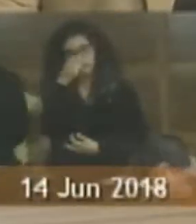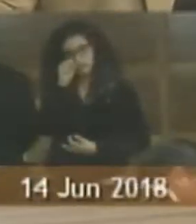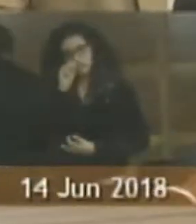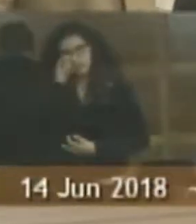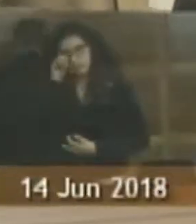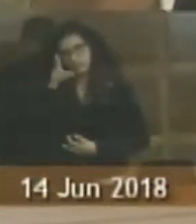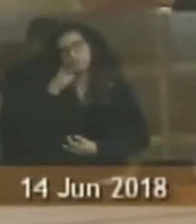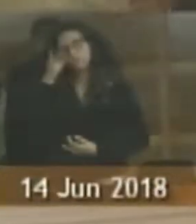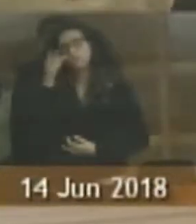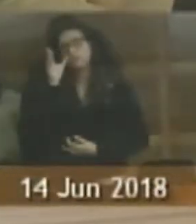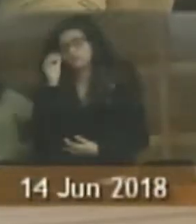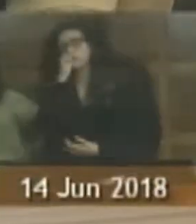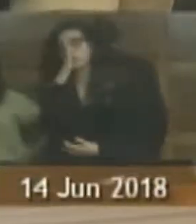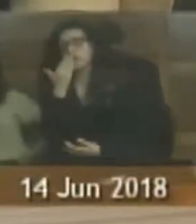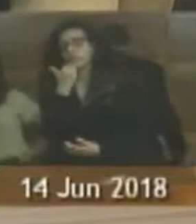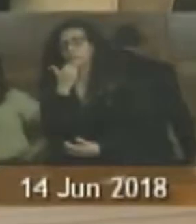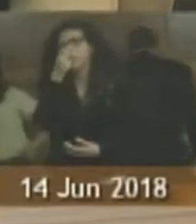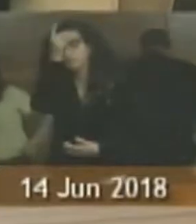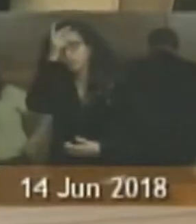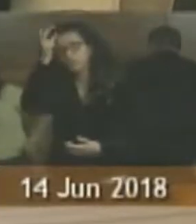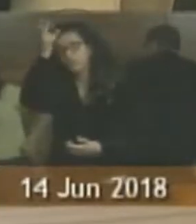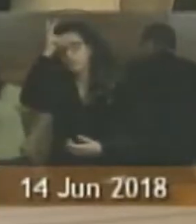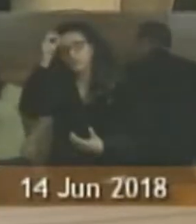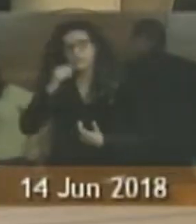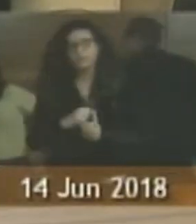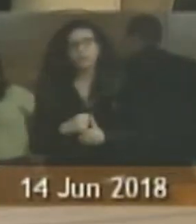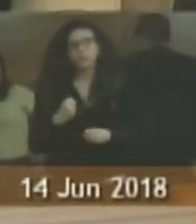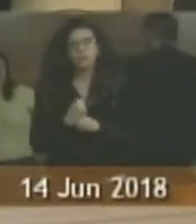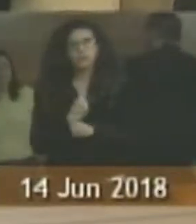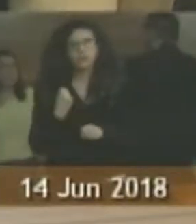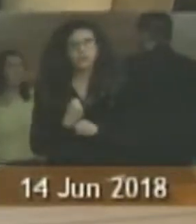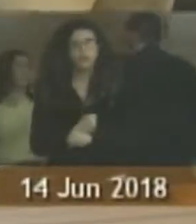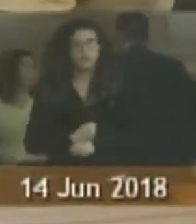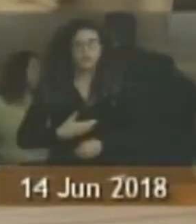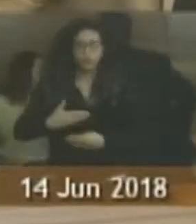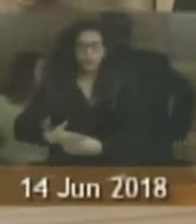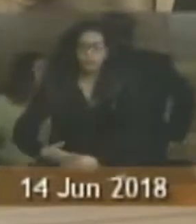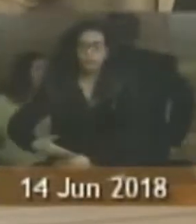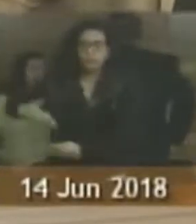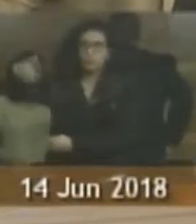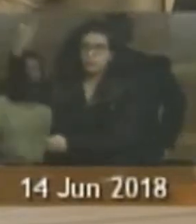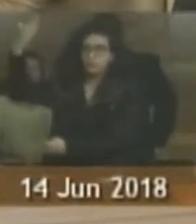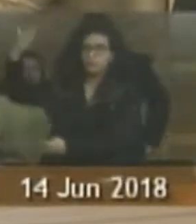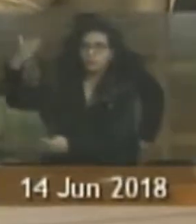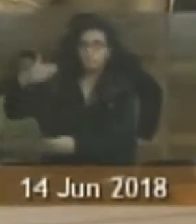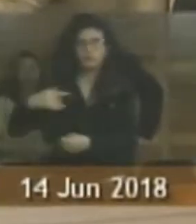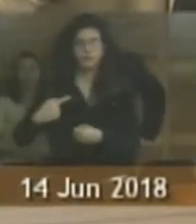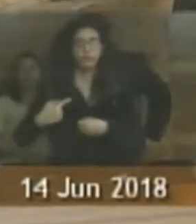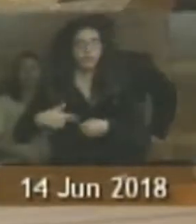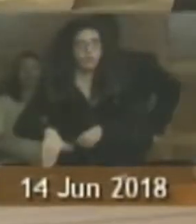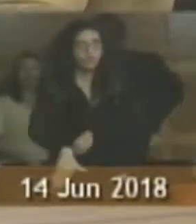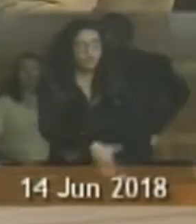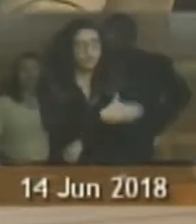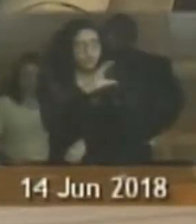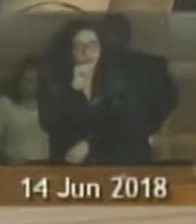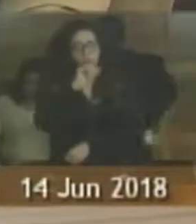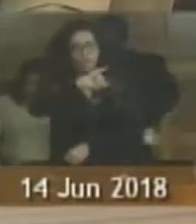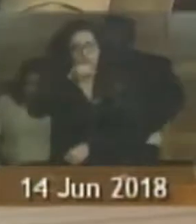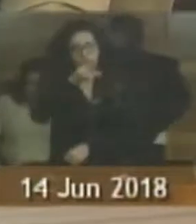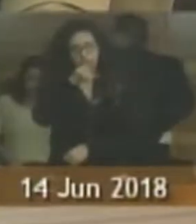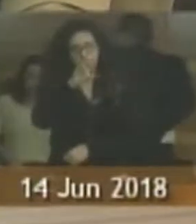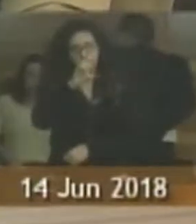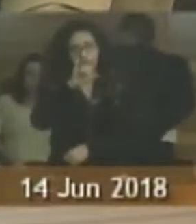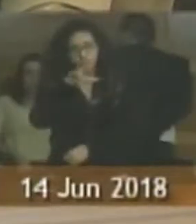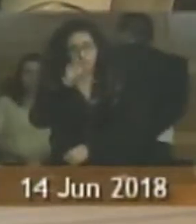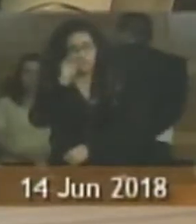2018, Tite Brasil, indicando ao prefeito municipal a construção de um muro de contenção na rua dos Cajueiros, número